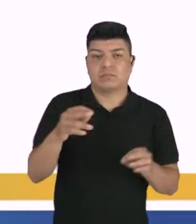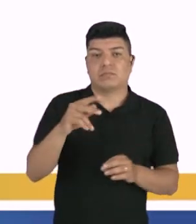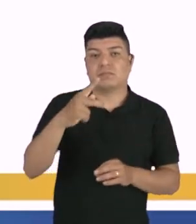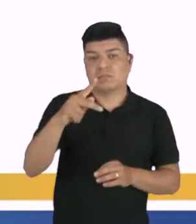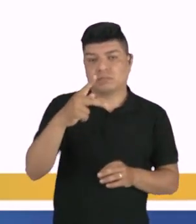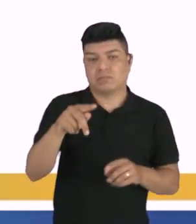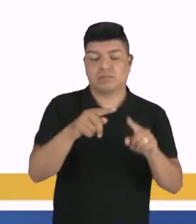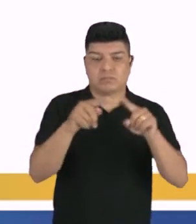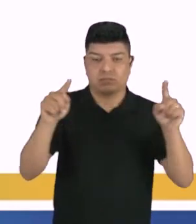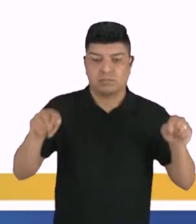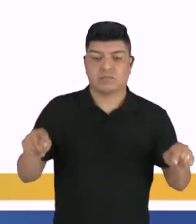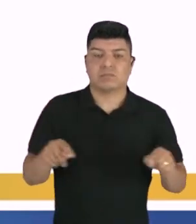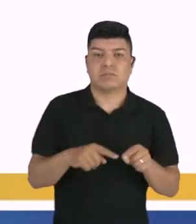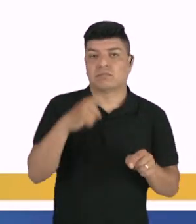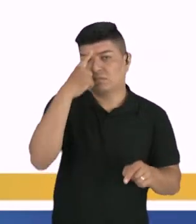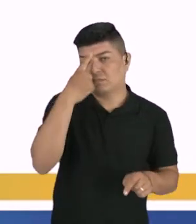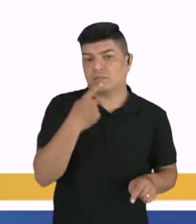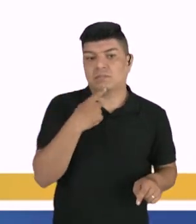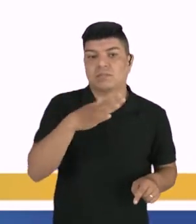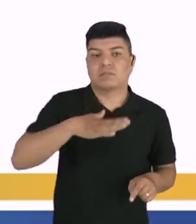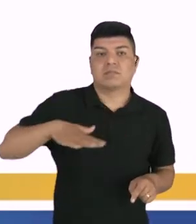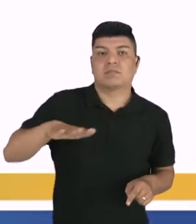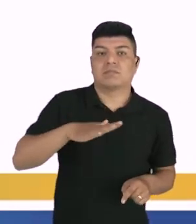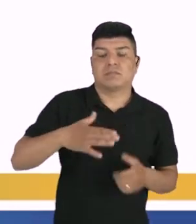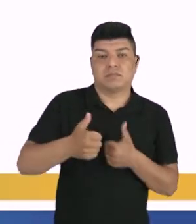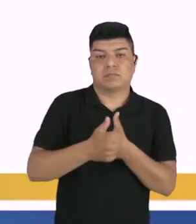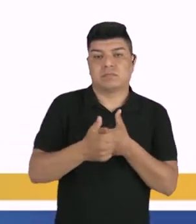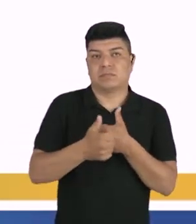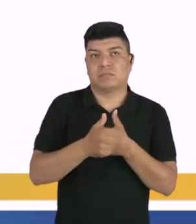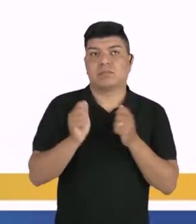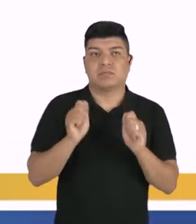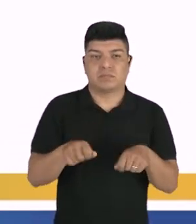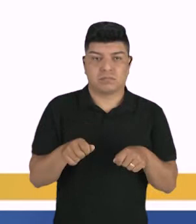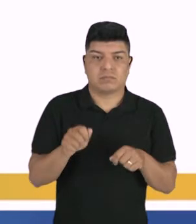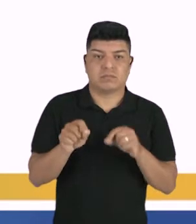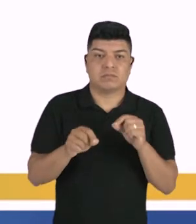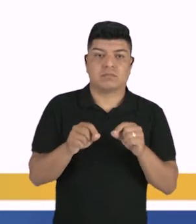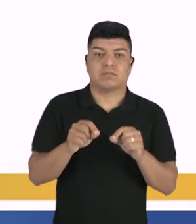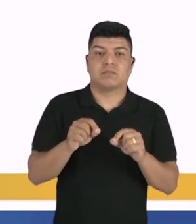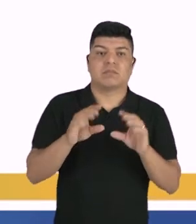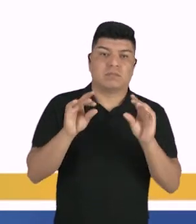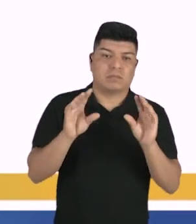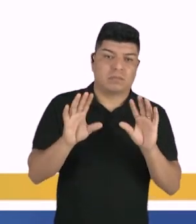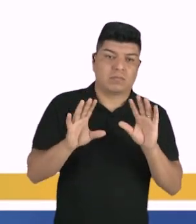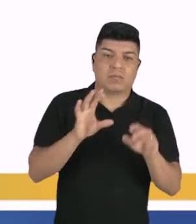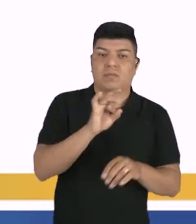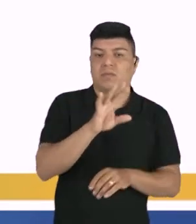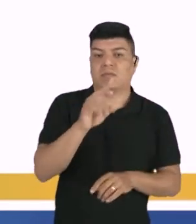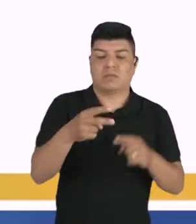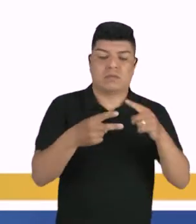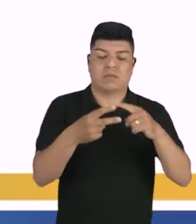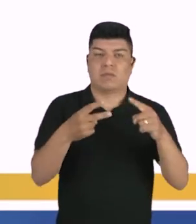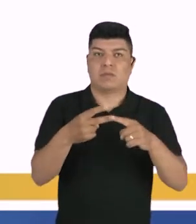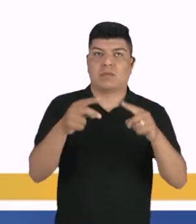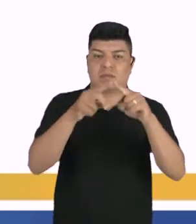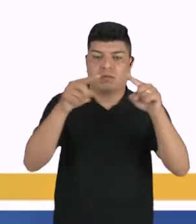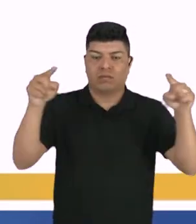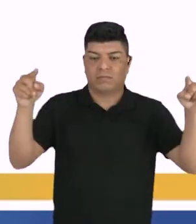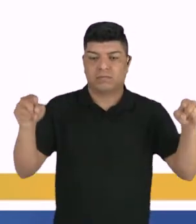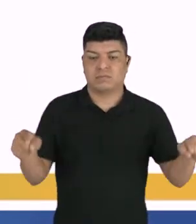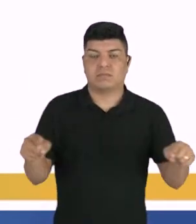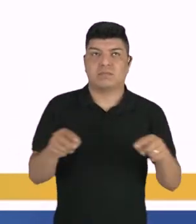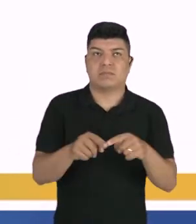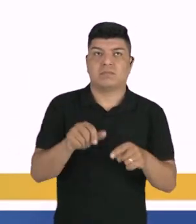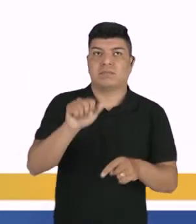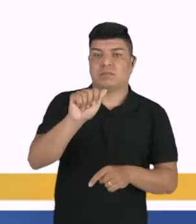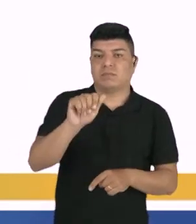lado. Então, de acordo com a imagem abaixo, né, ao lado, podemos decompor esse quadrado em dois retângulos de